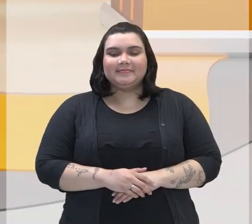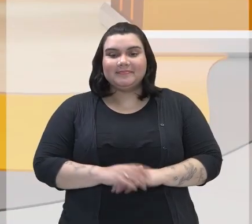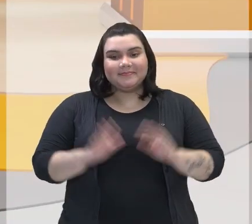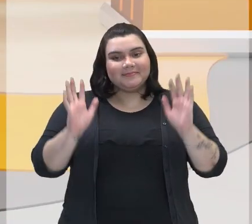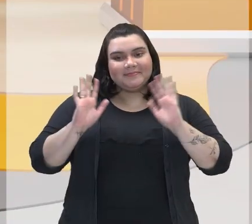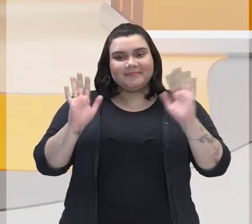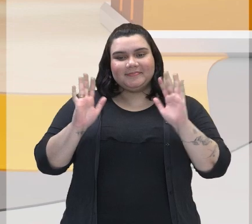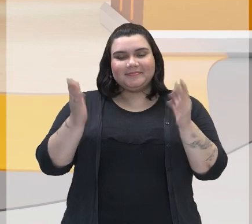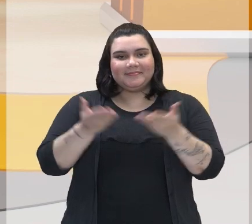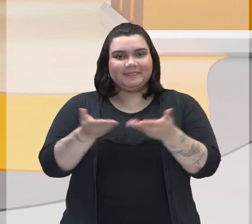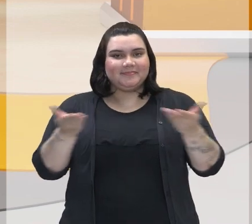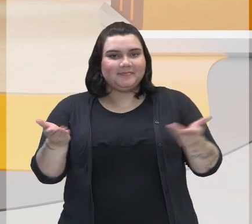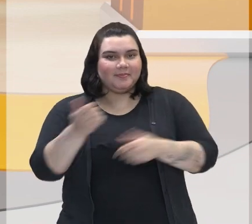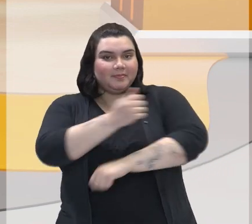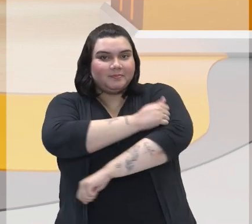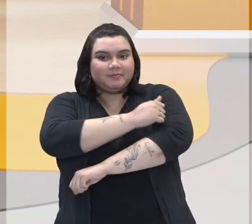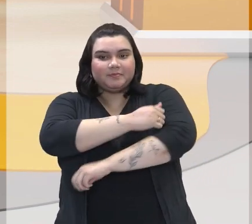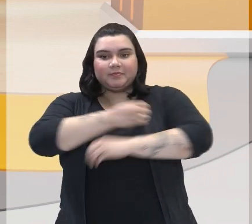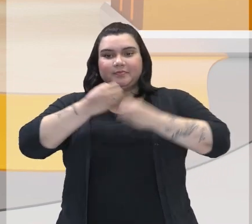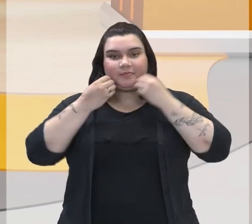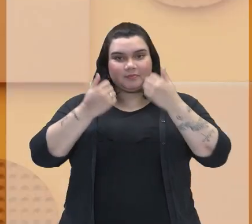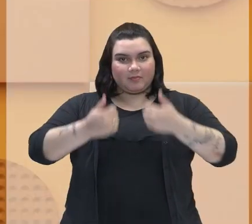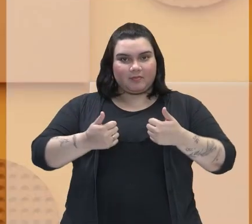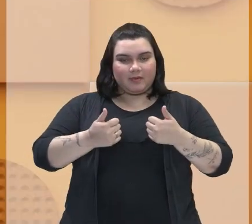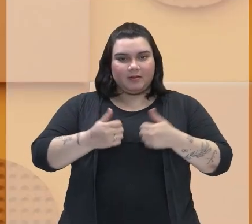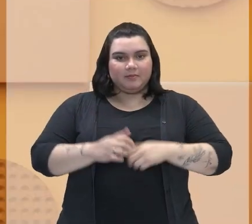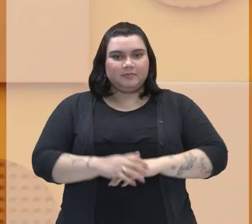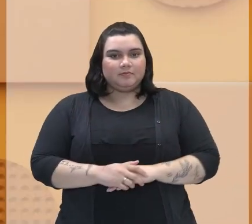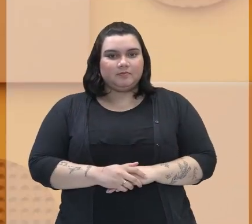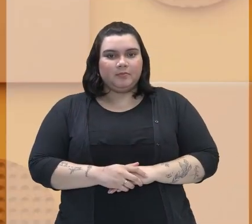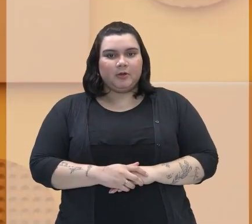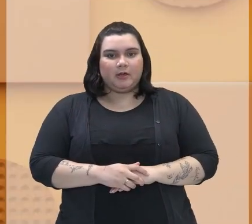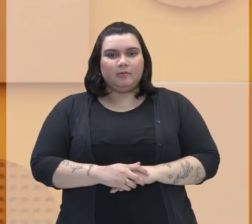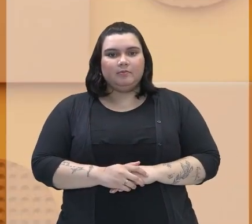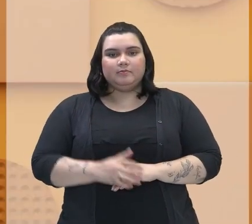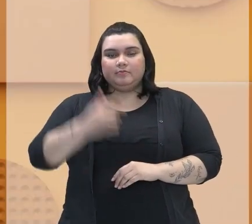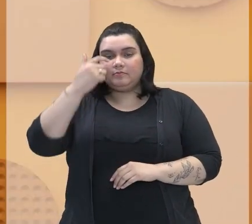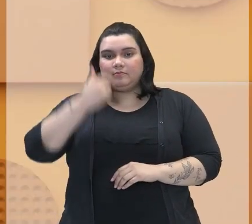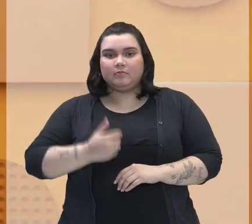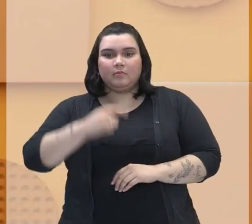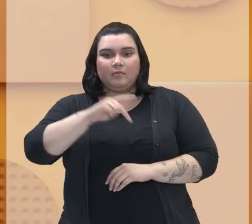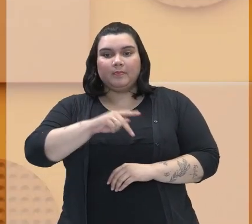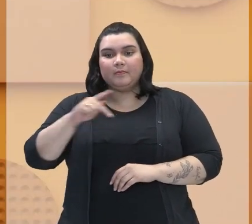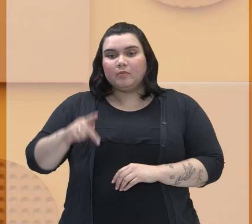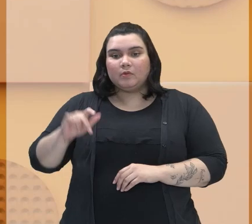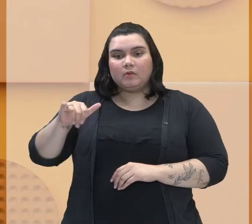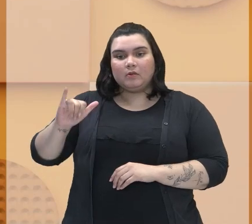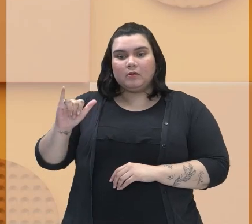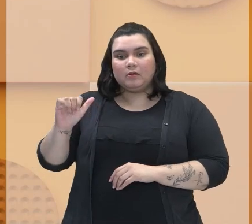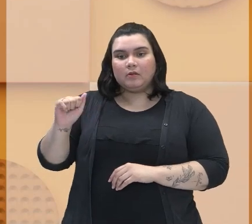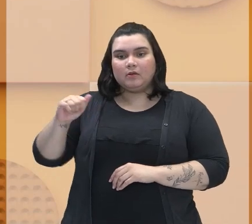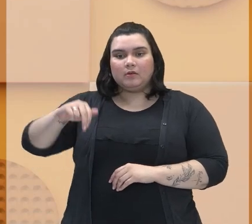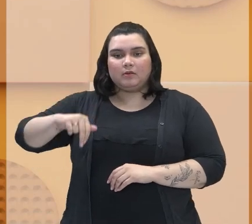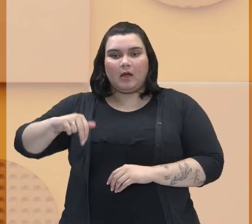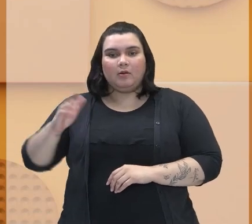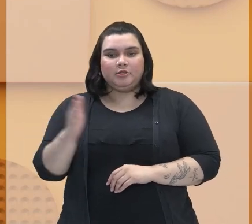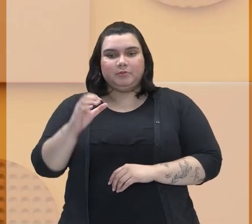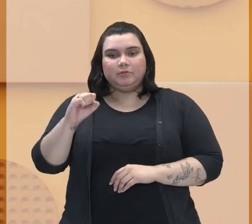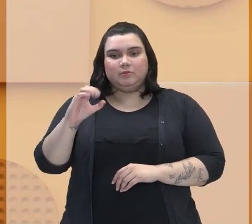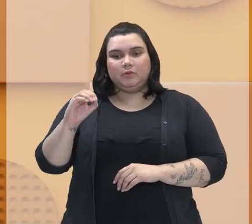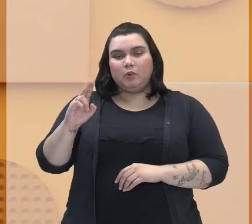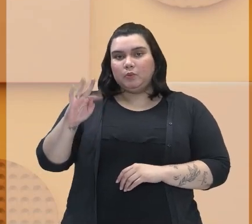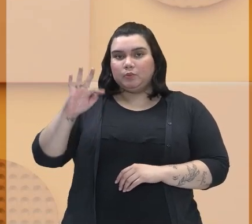Olá, queridos alunos, tudo bem com vocês? Eu sou o professor Ian Souto, daquela que é